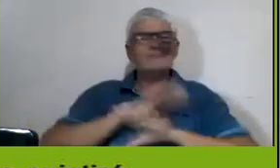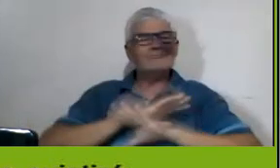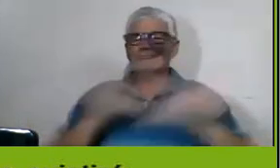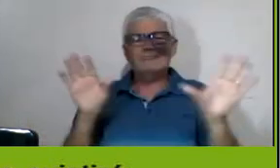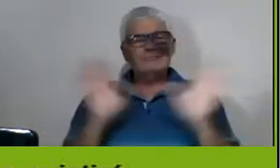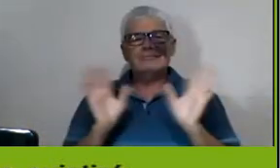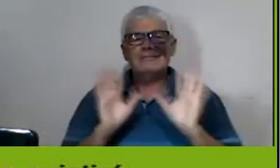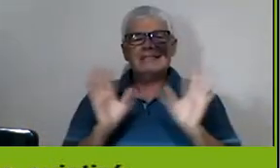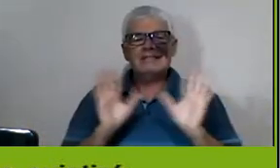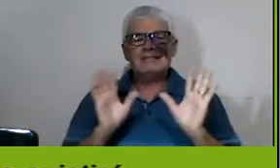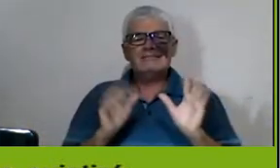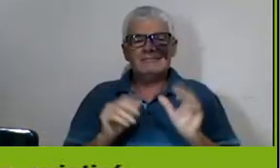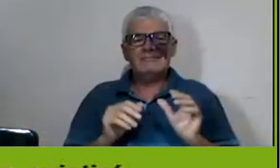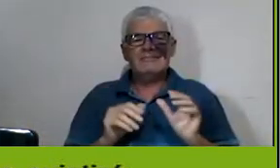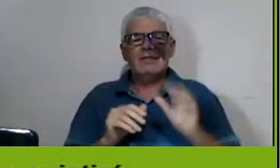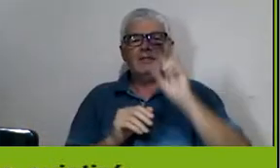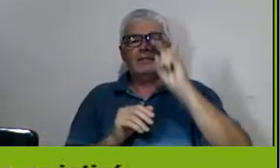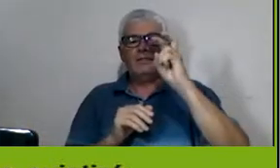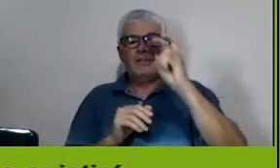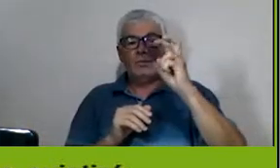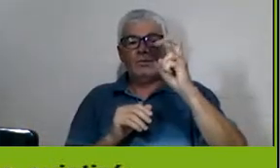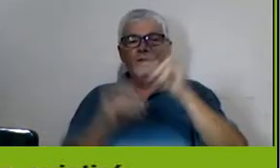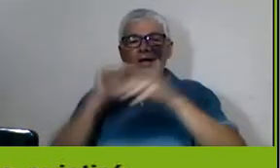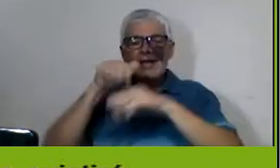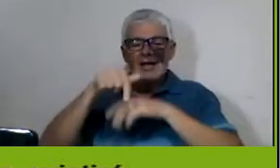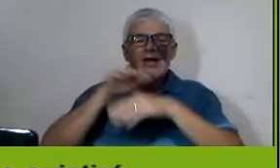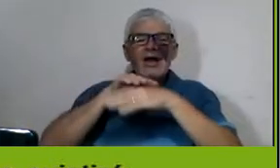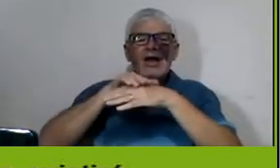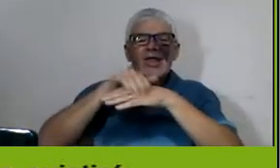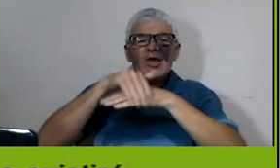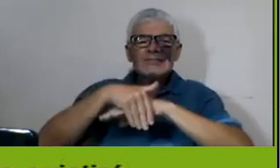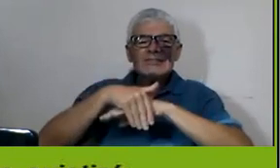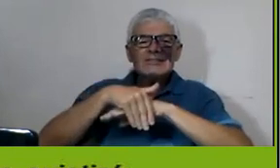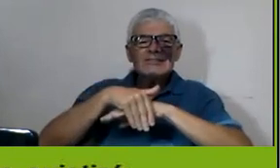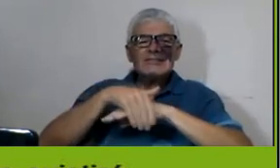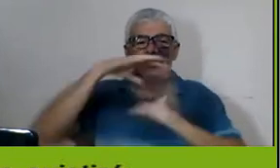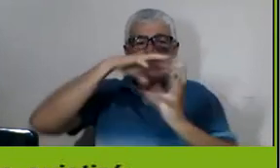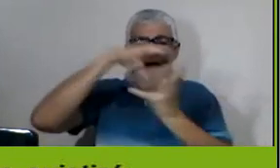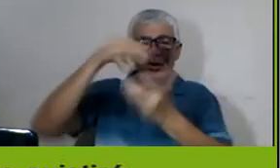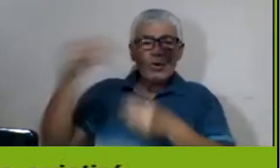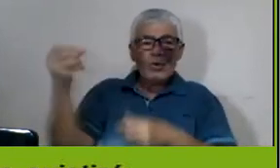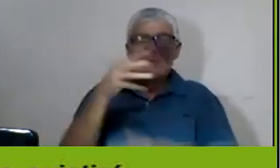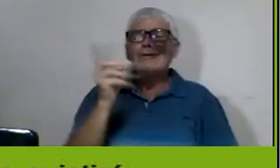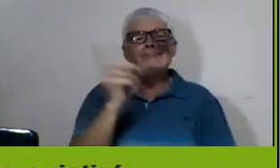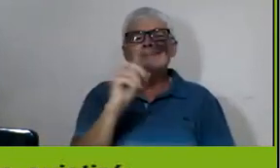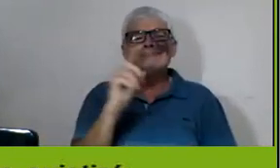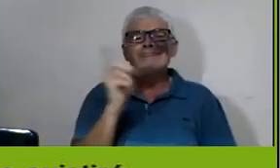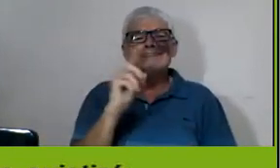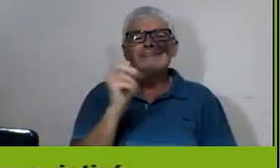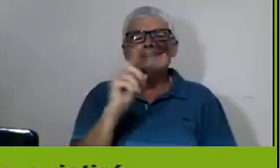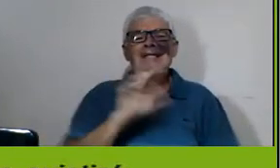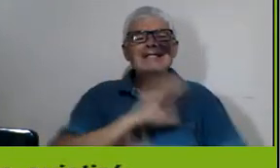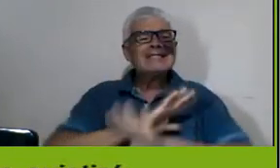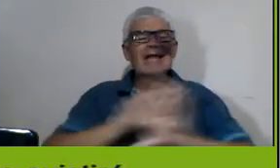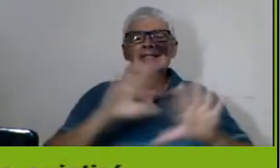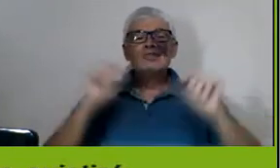Sara também, né? A mulher de Abraão. Então, os judeus levam isso muito, muito a sério. Aqui no Brasil é um